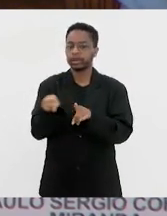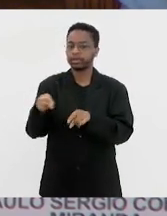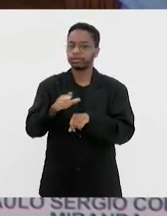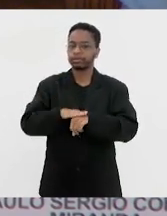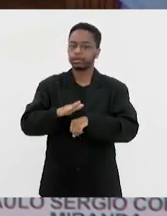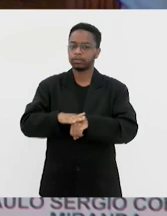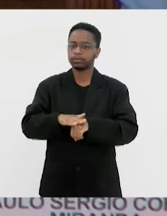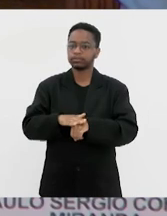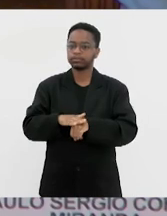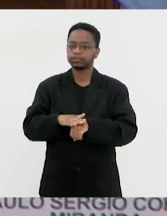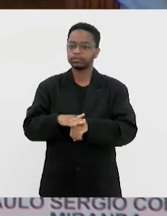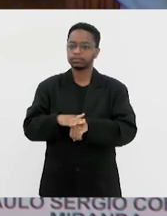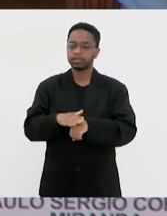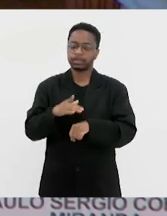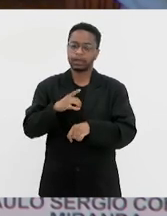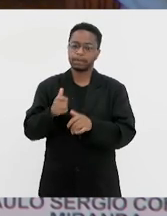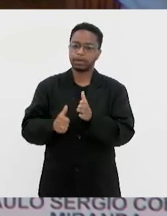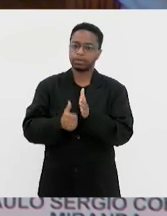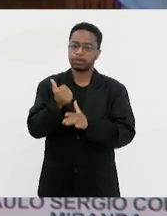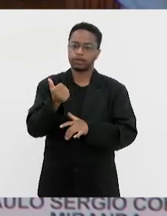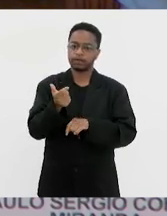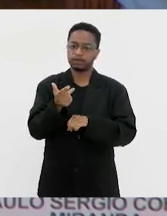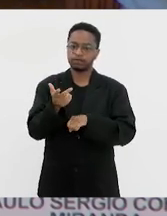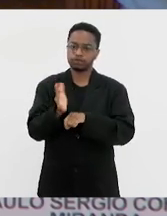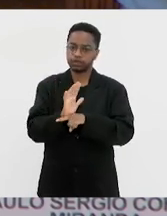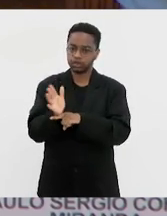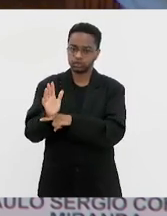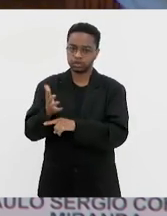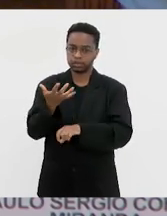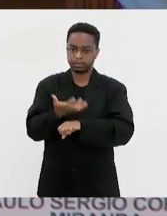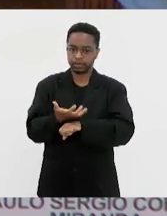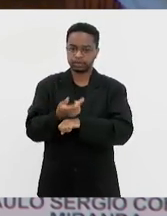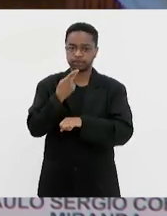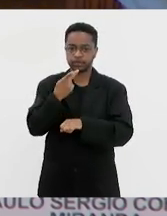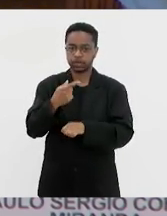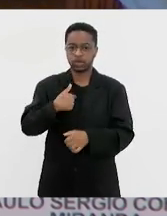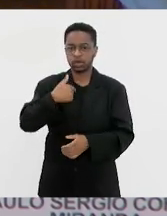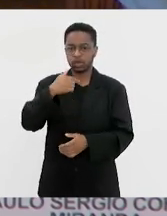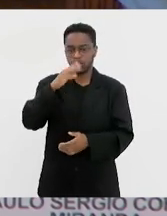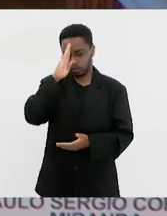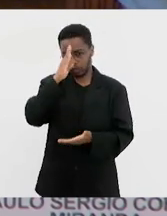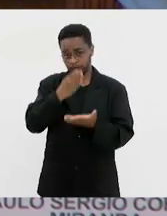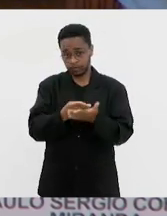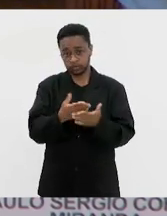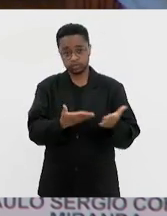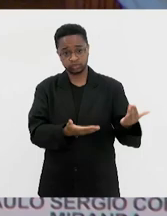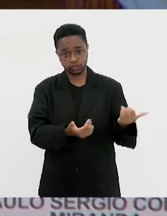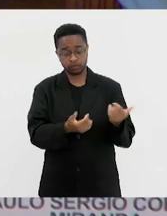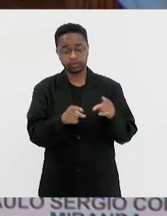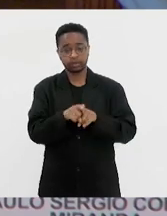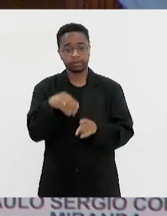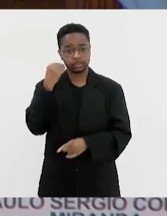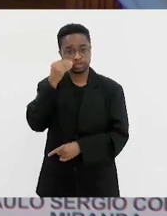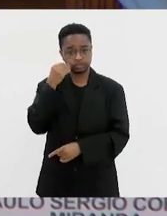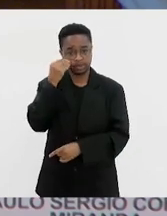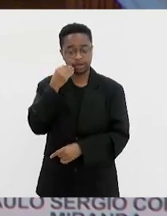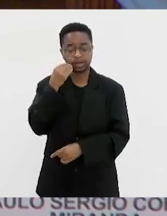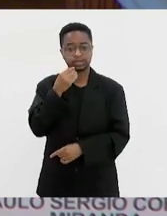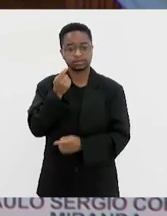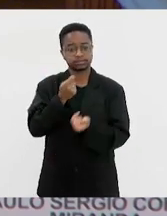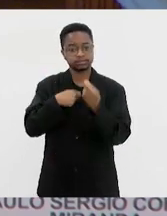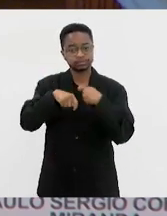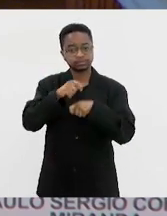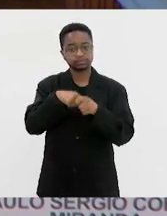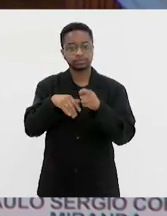vídeo, que eu nunca mais me esqueço, na Praça da Telemar, dizendo que confiava em mim, na juventude, na experiência que eu tinha administrativa como